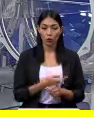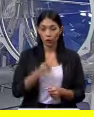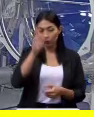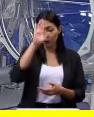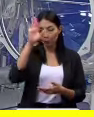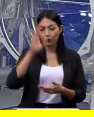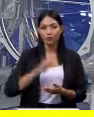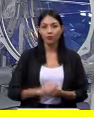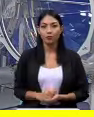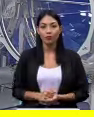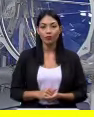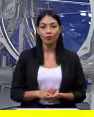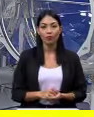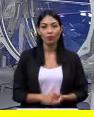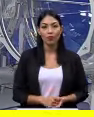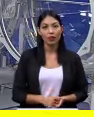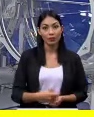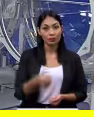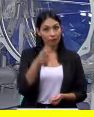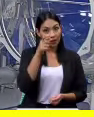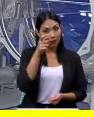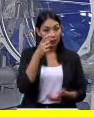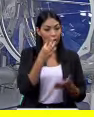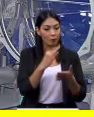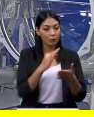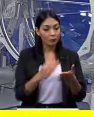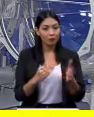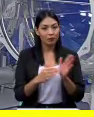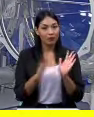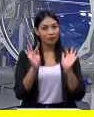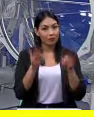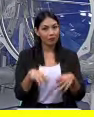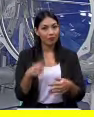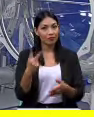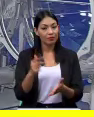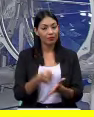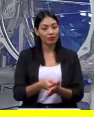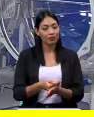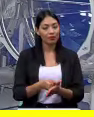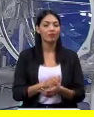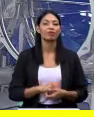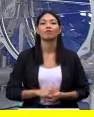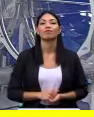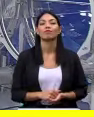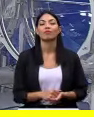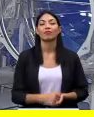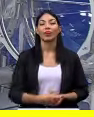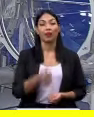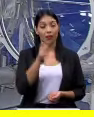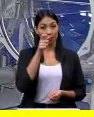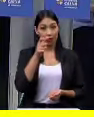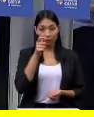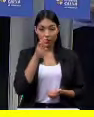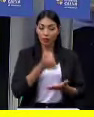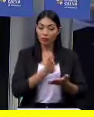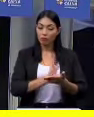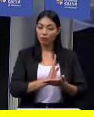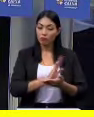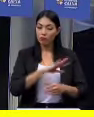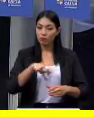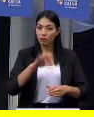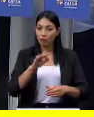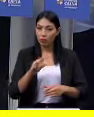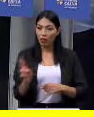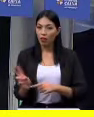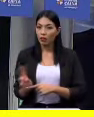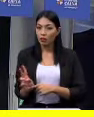Bem, fique de olho na sua aposta do início ao fim do sorteio. Para conferir, validar cada procedimento desse sorteio, estão aqui